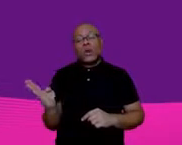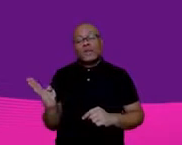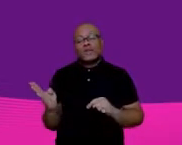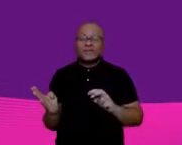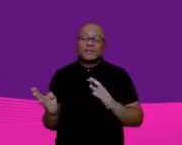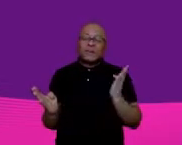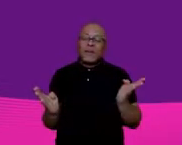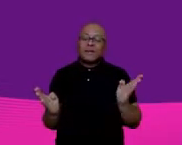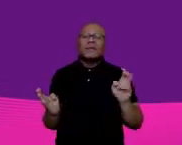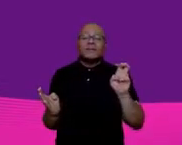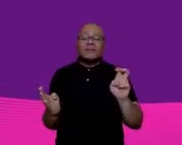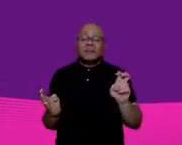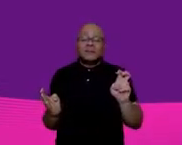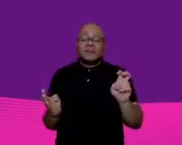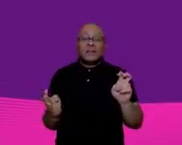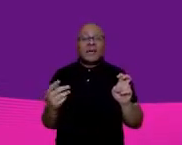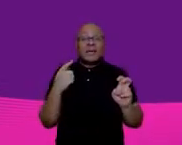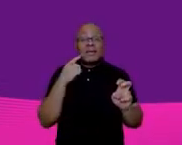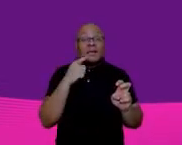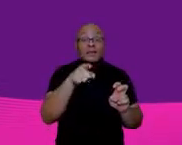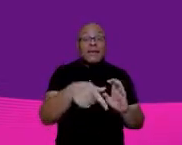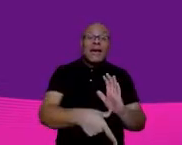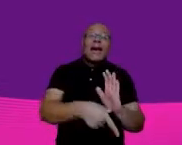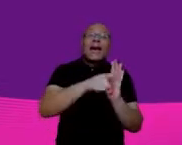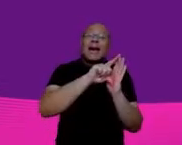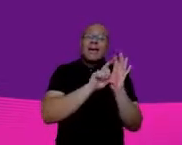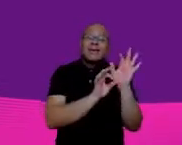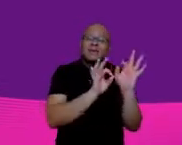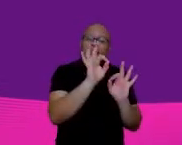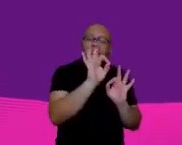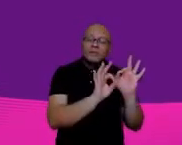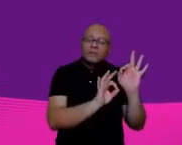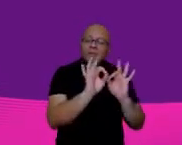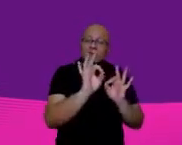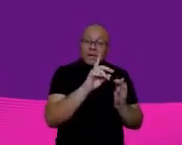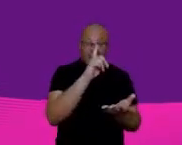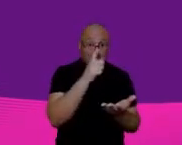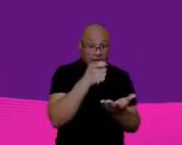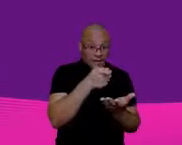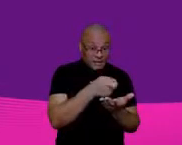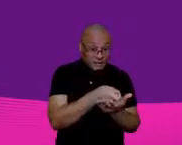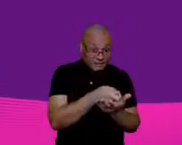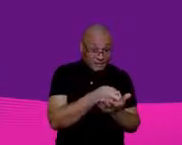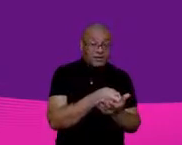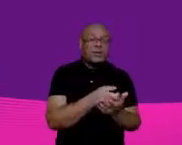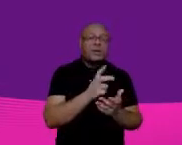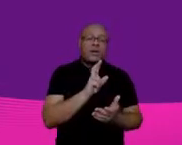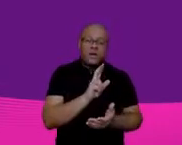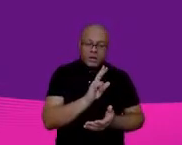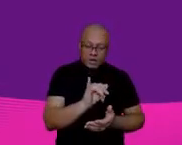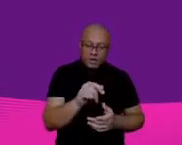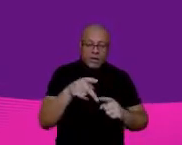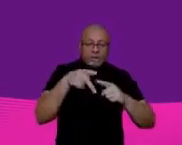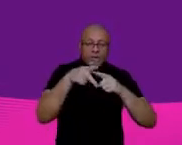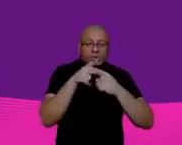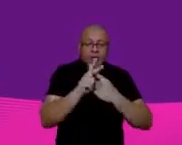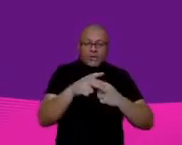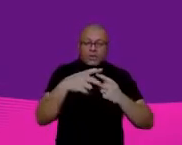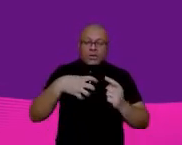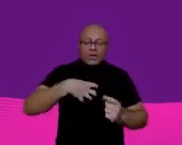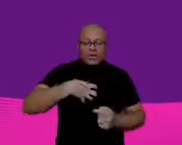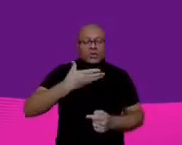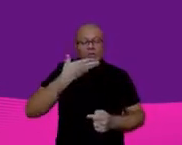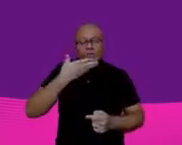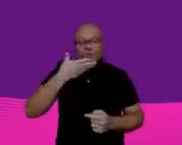este é o plano default inicial que nós recebemos e nós vamos ajustá-lo da melhor forma. E se